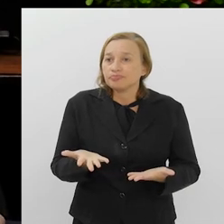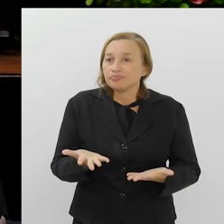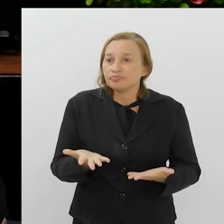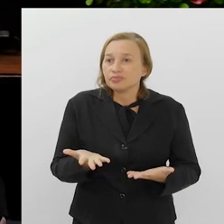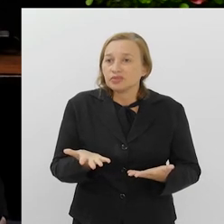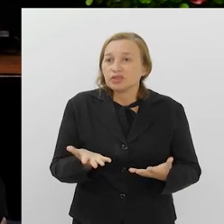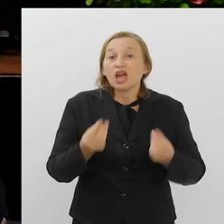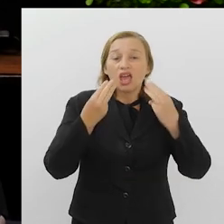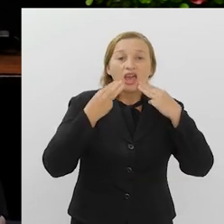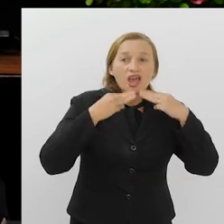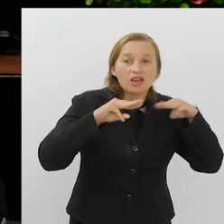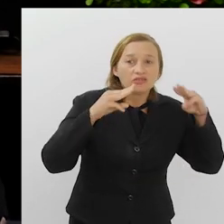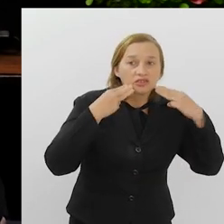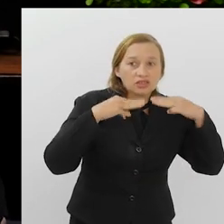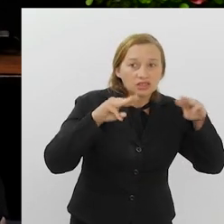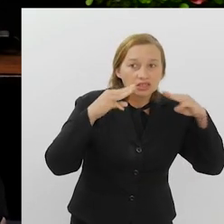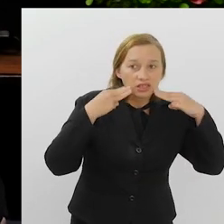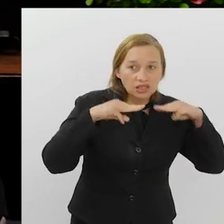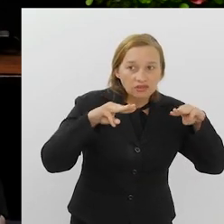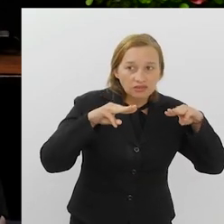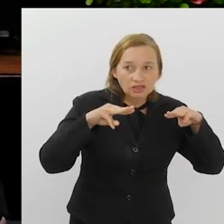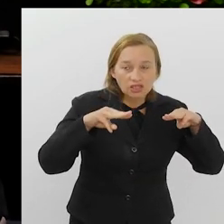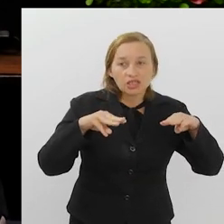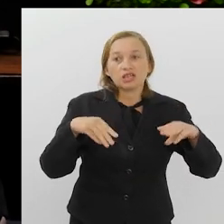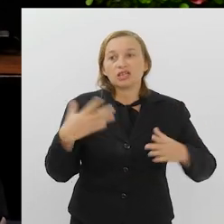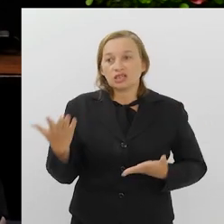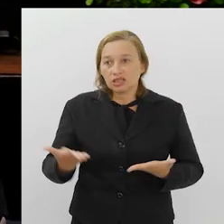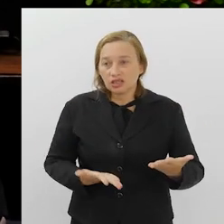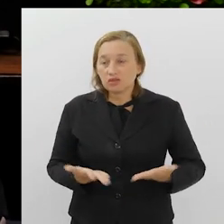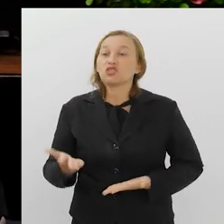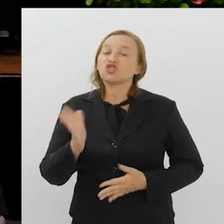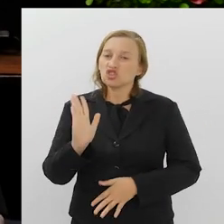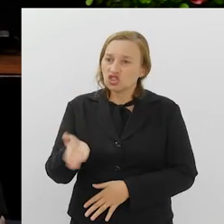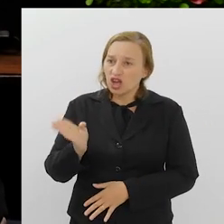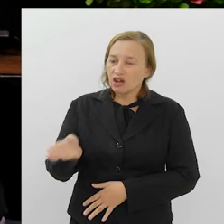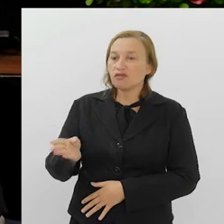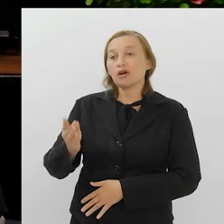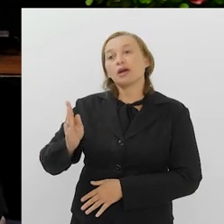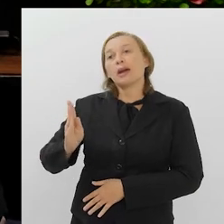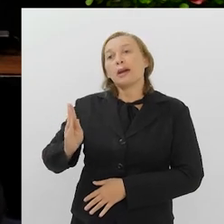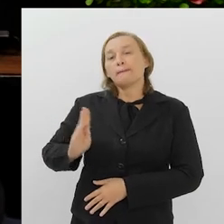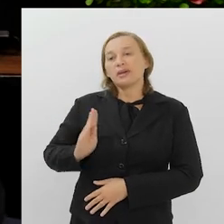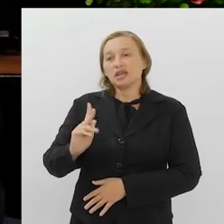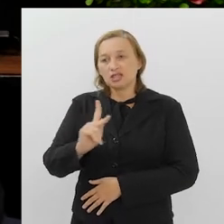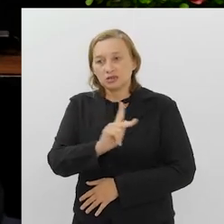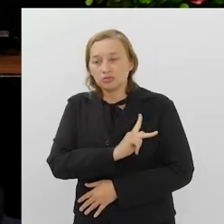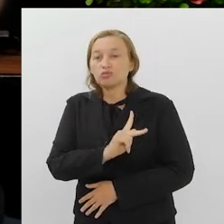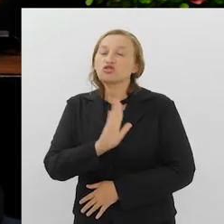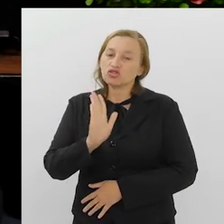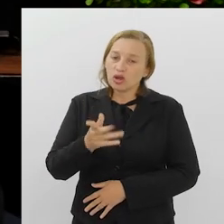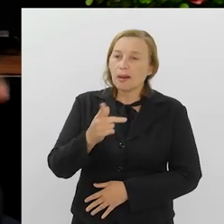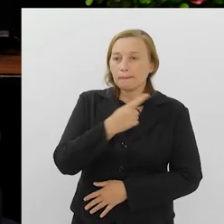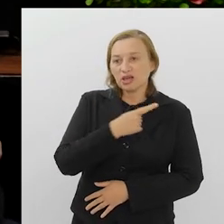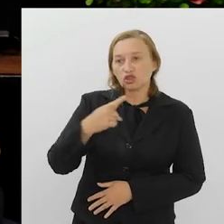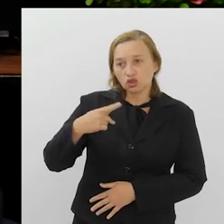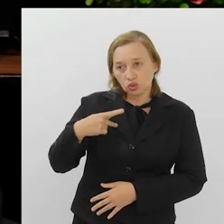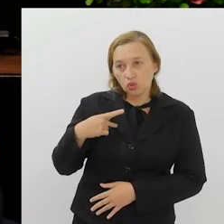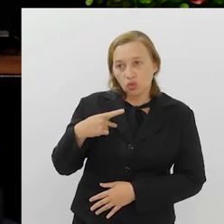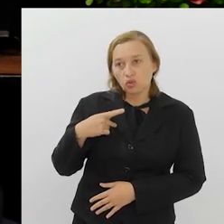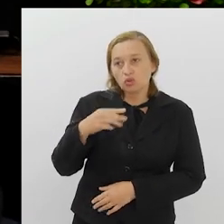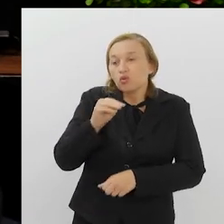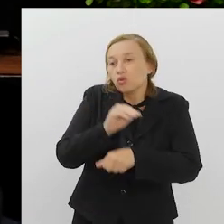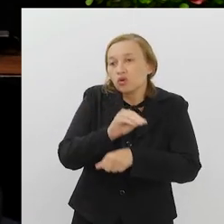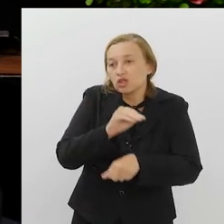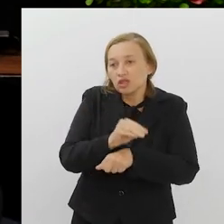vida eclesiástica da igreja como Bispo ou como pastor de ovelhas